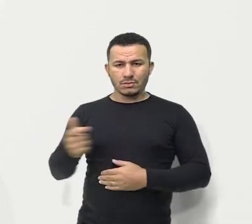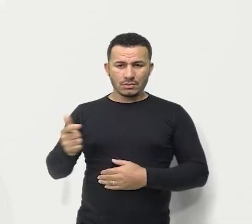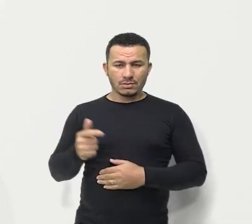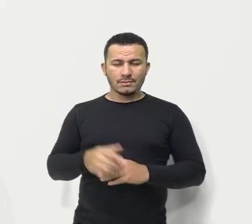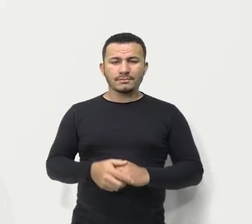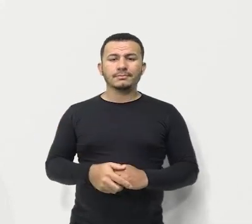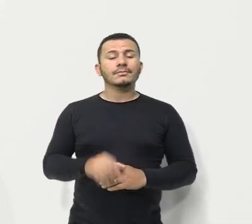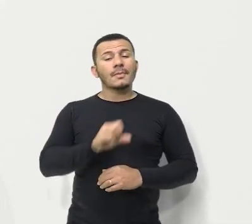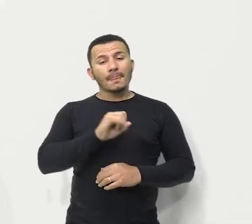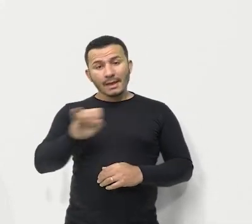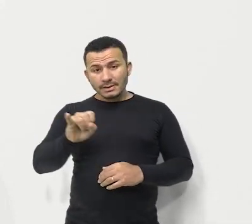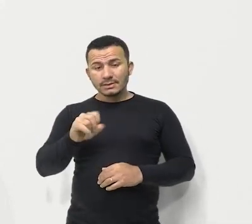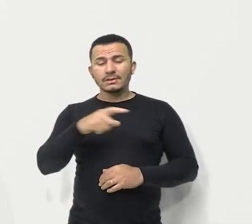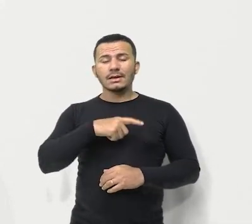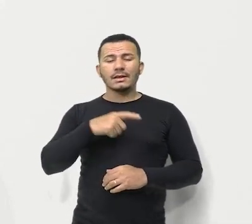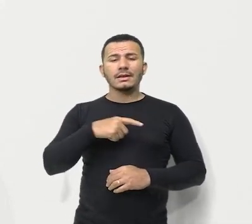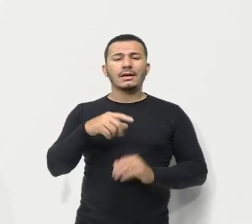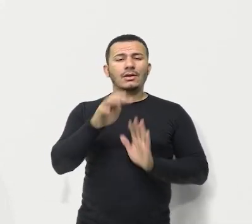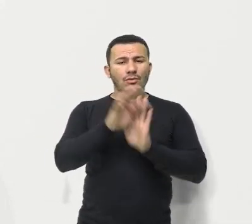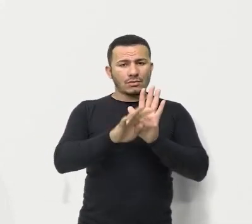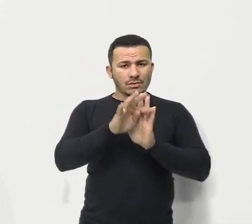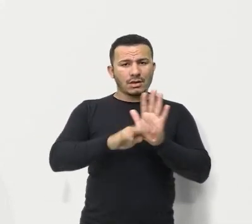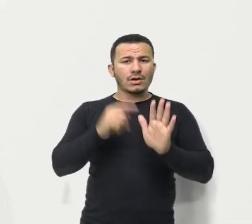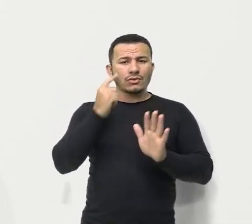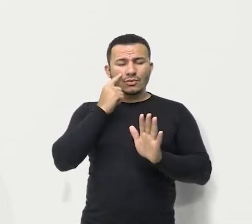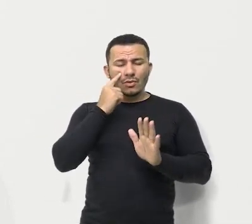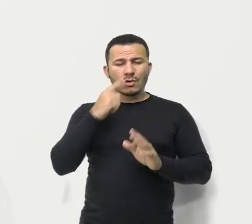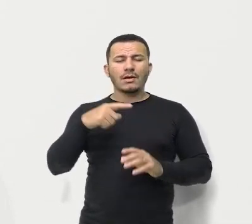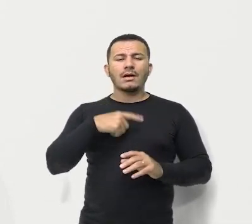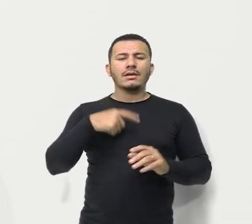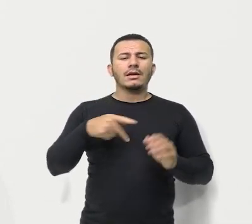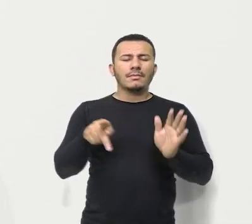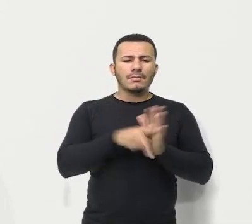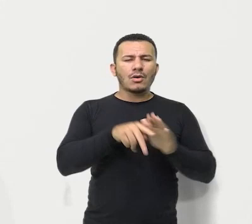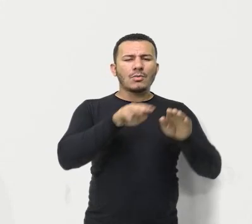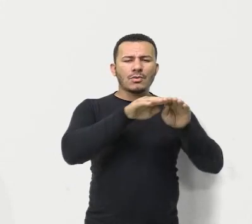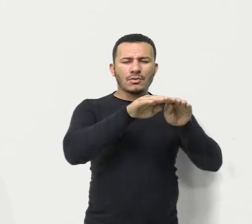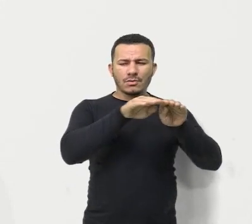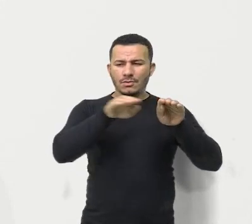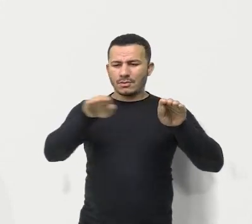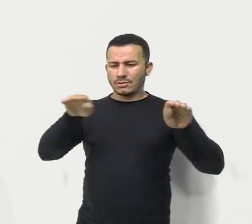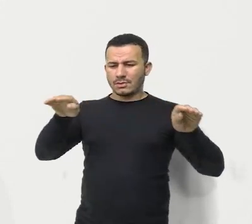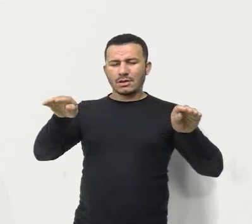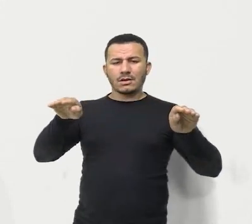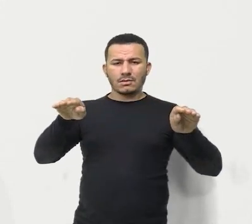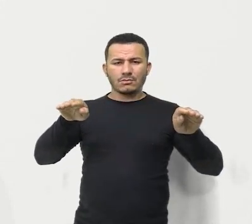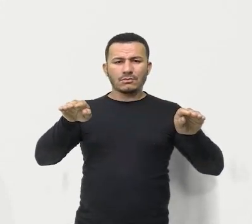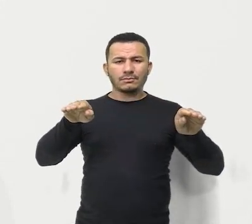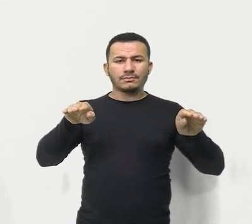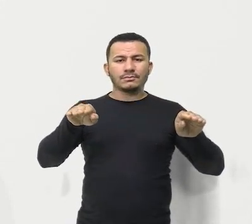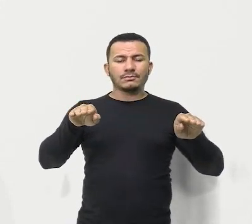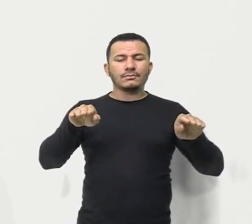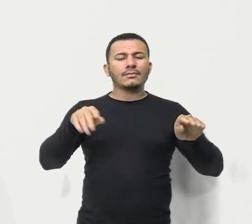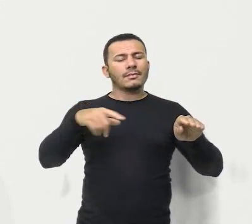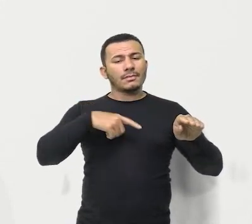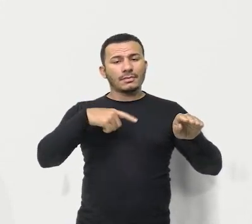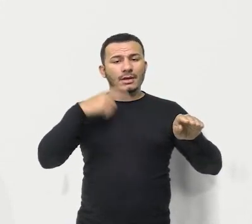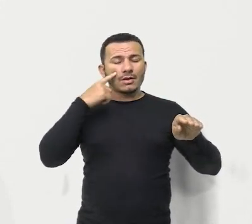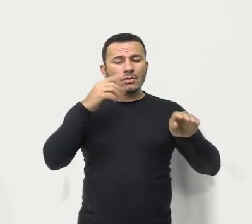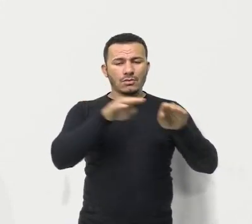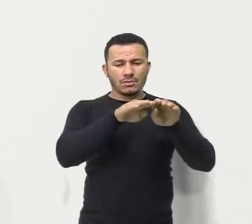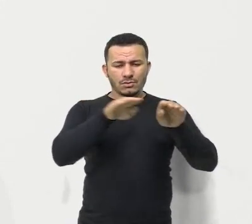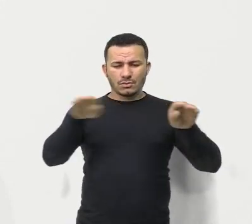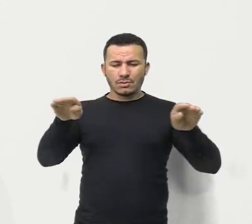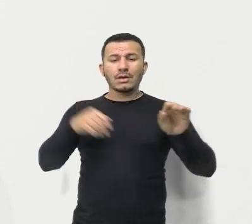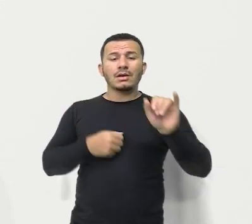se nós olharmos agora o texto de maneira horizontal, em que a gente nota, né, que tem